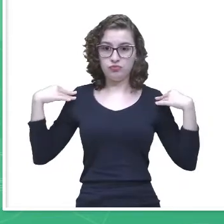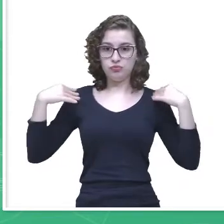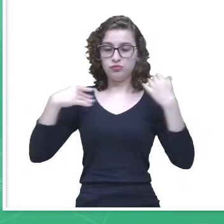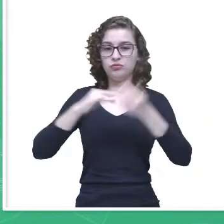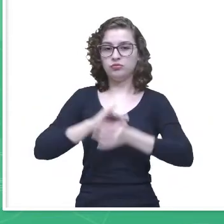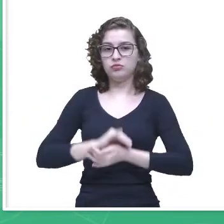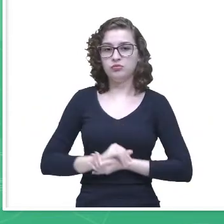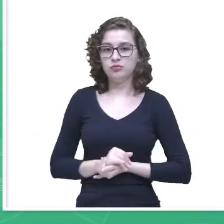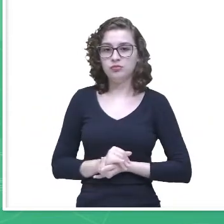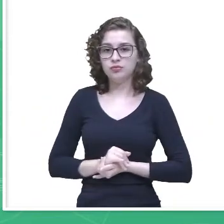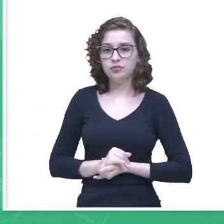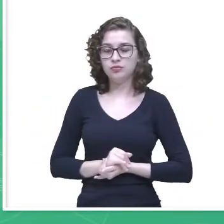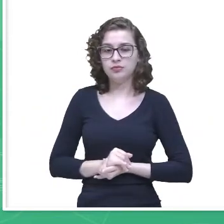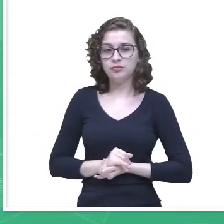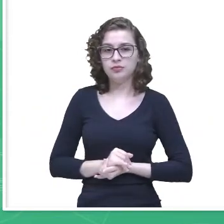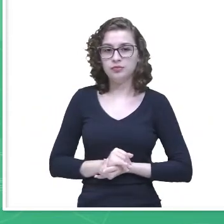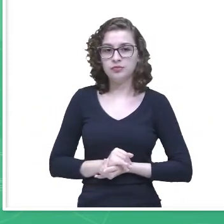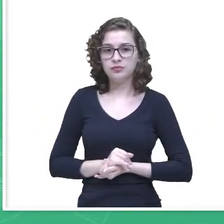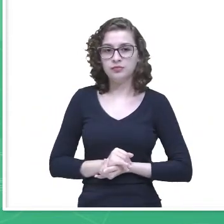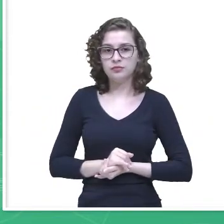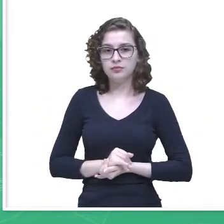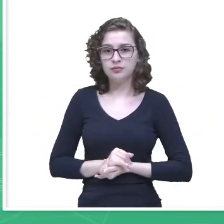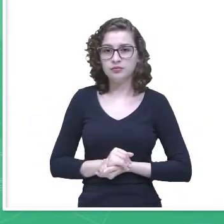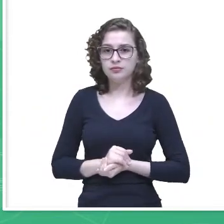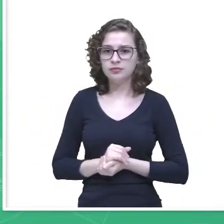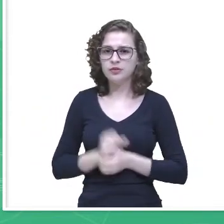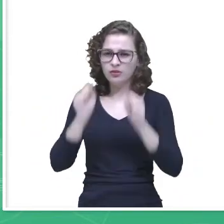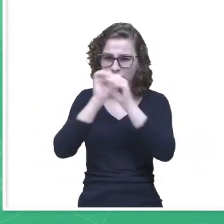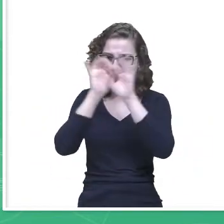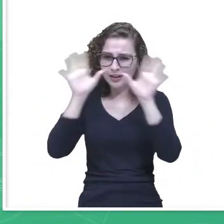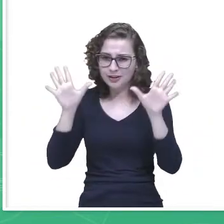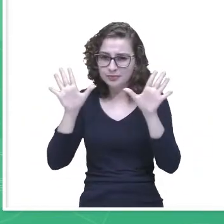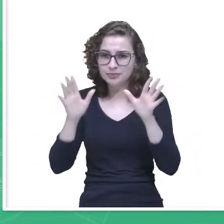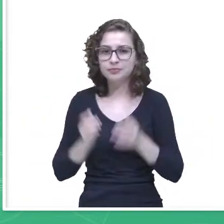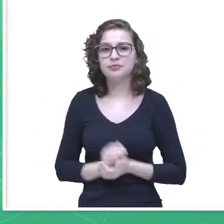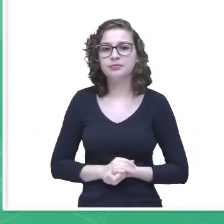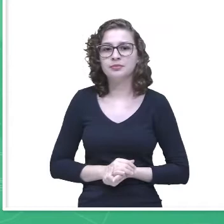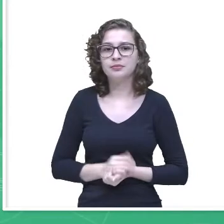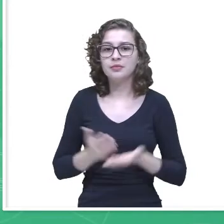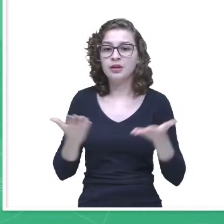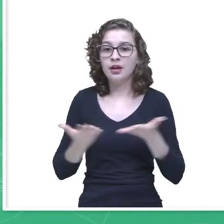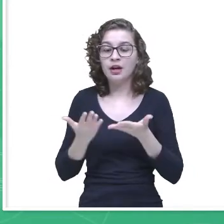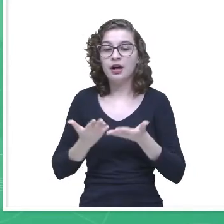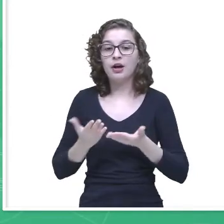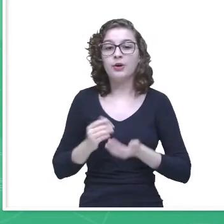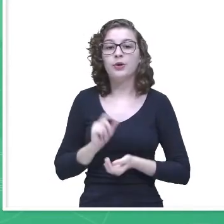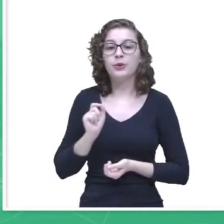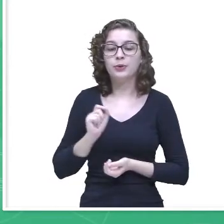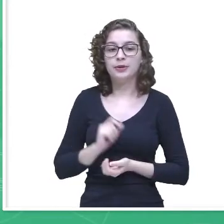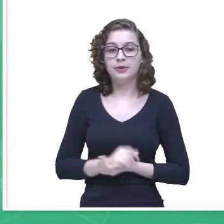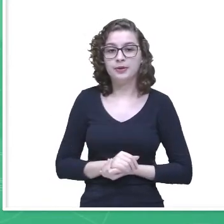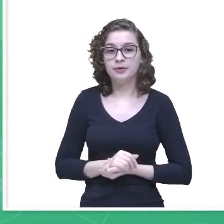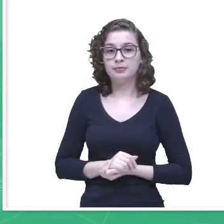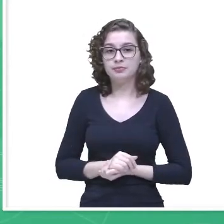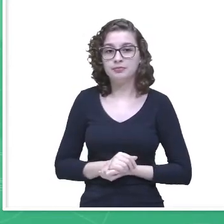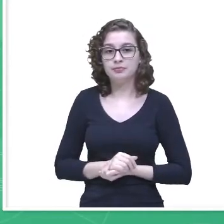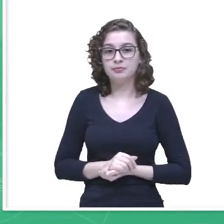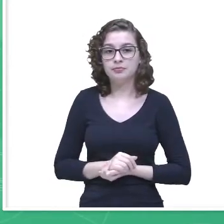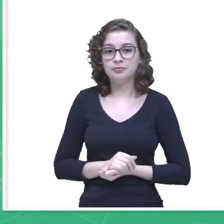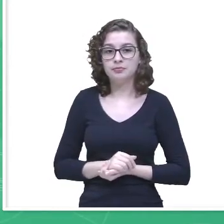estrutura corpórea de mulher, beleza? Agora a gente vai passar para a nossa segunda parte da aula. A gente vai falar